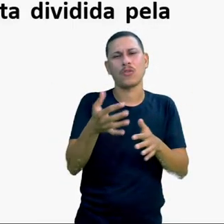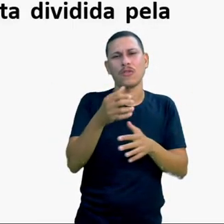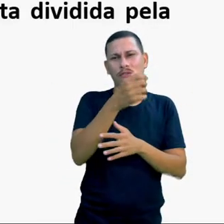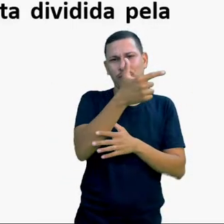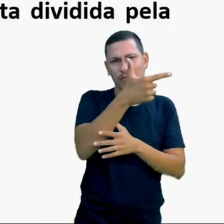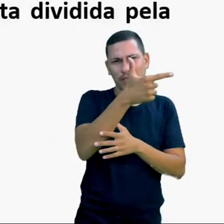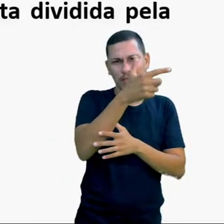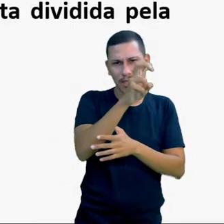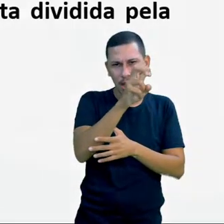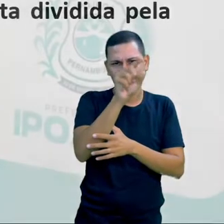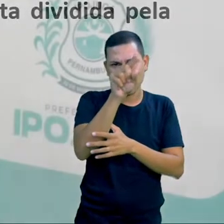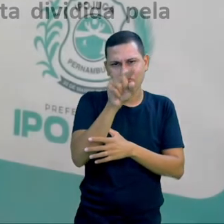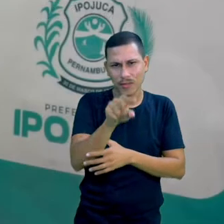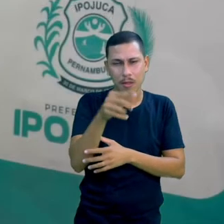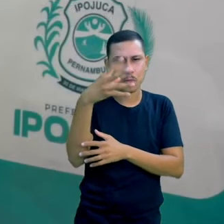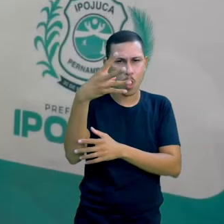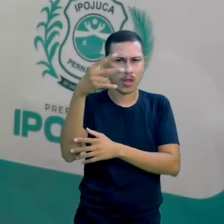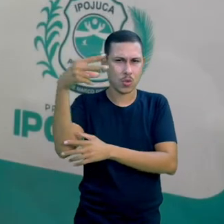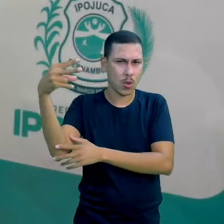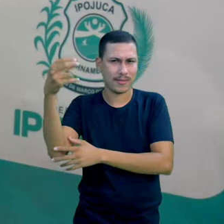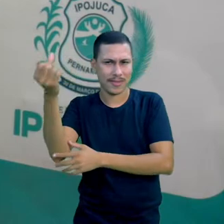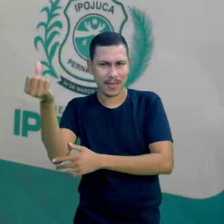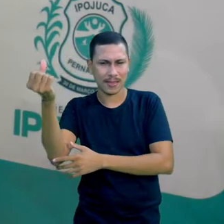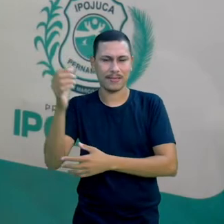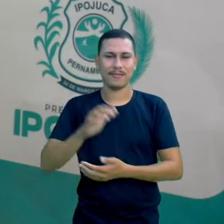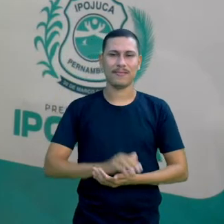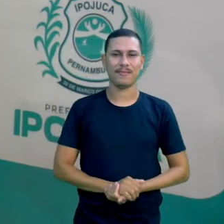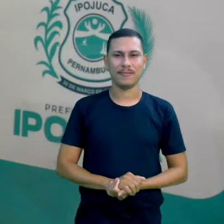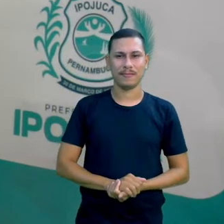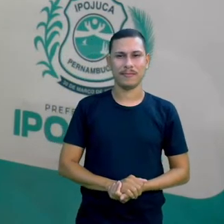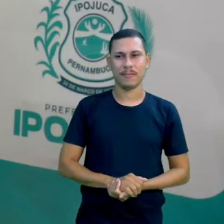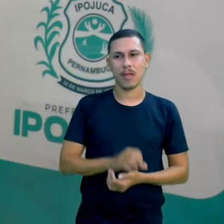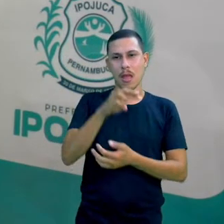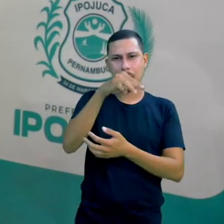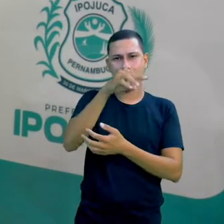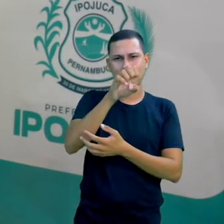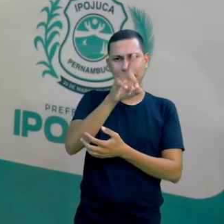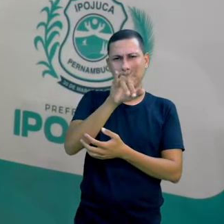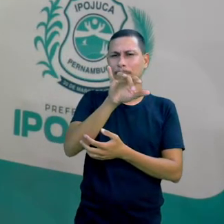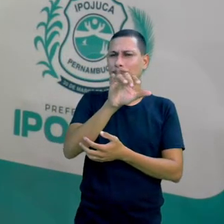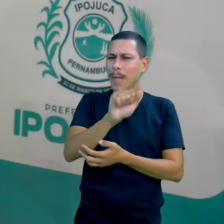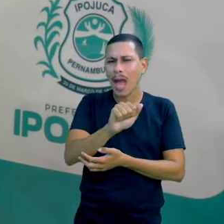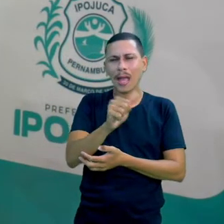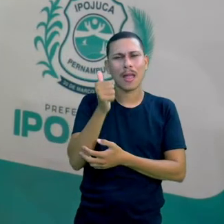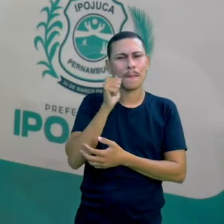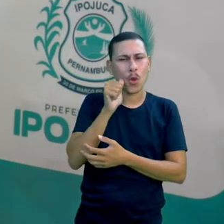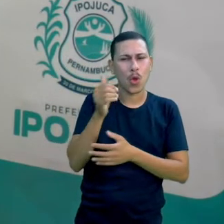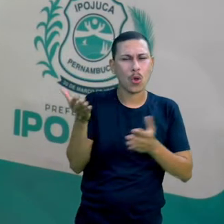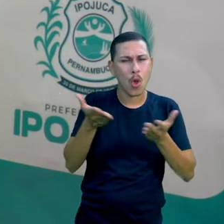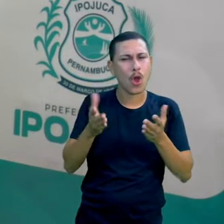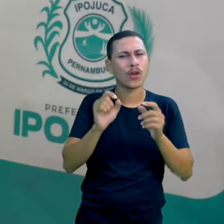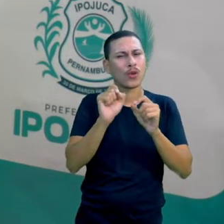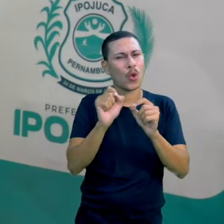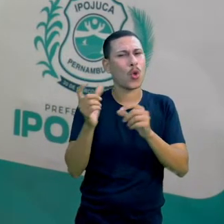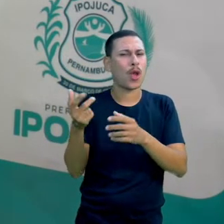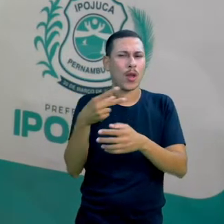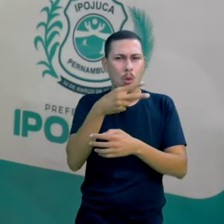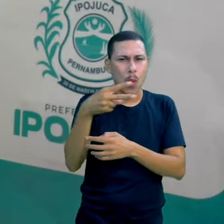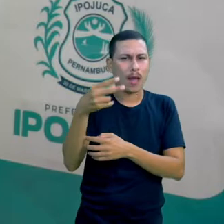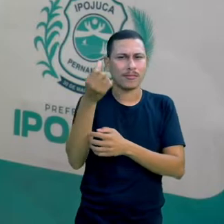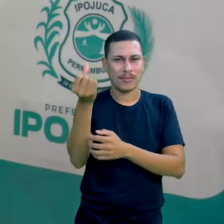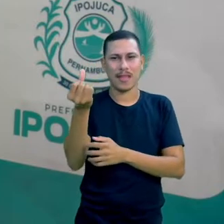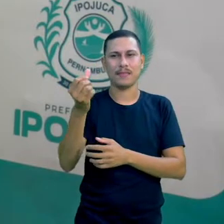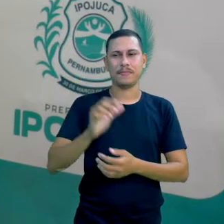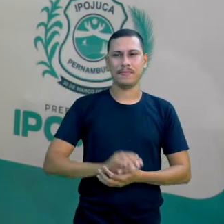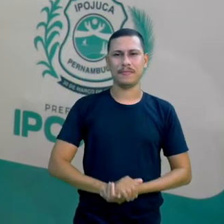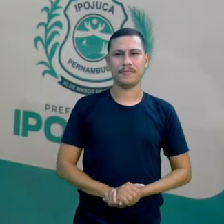4, que é igual a 6. Então, a média de Júlia neste bimestre foi igual a